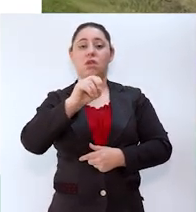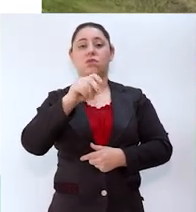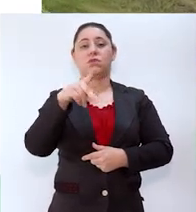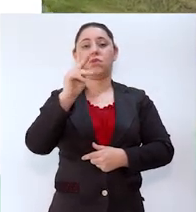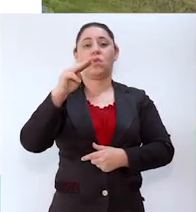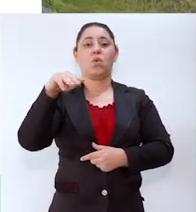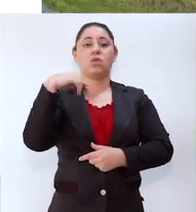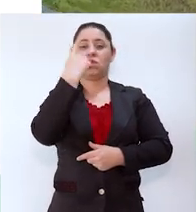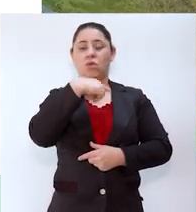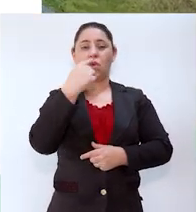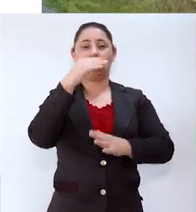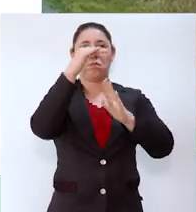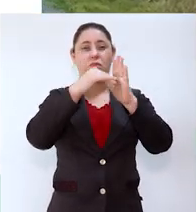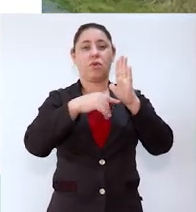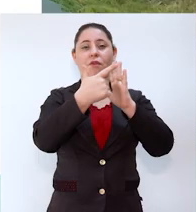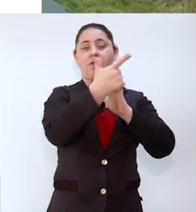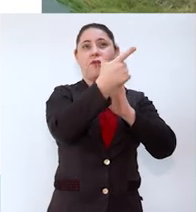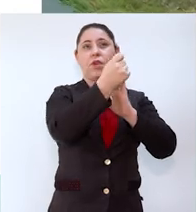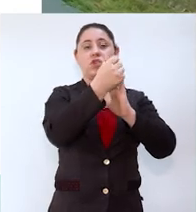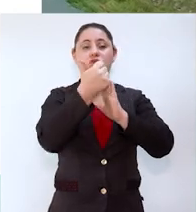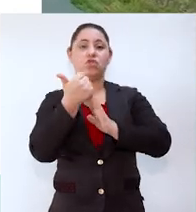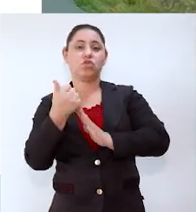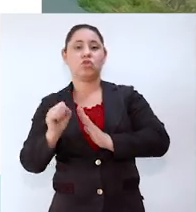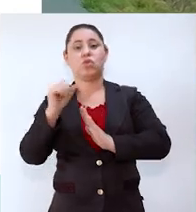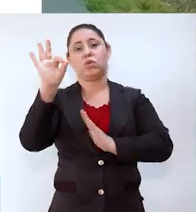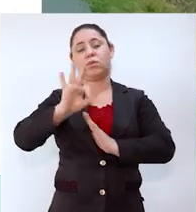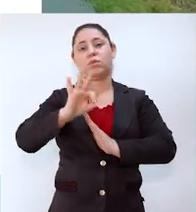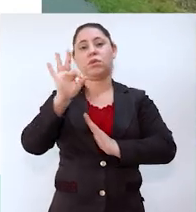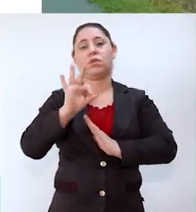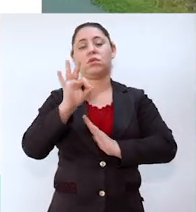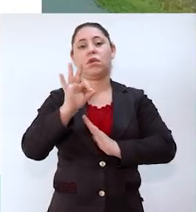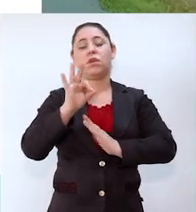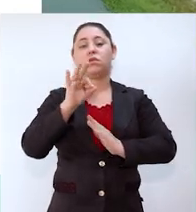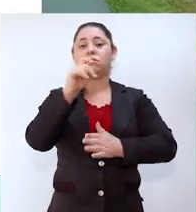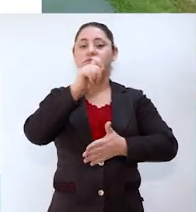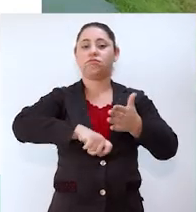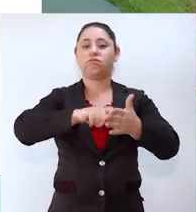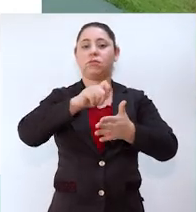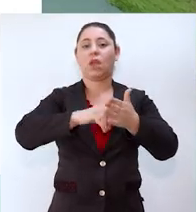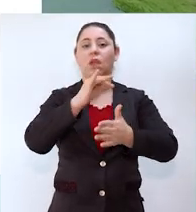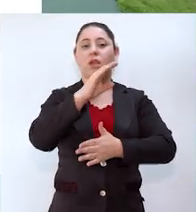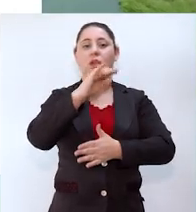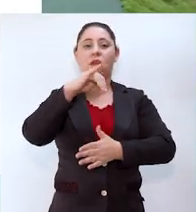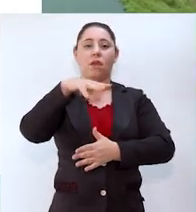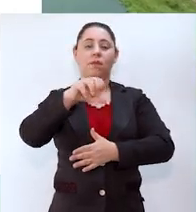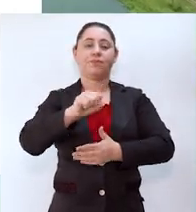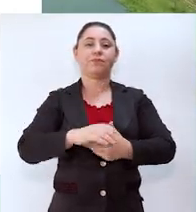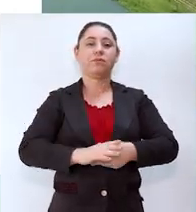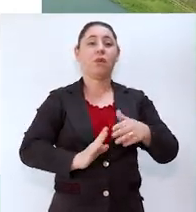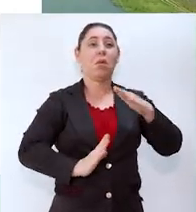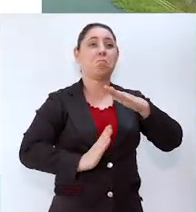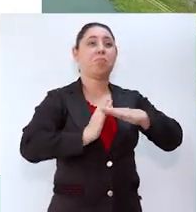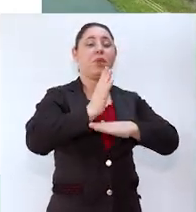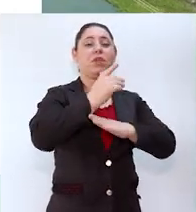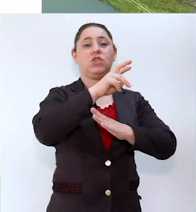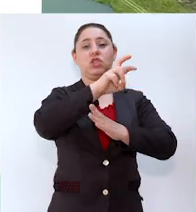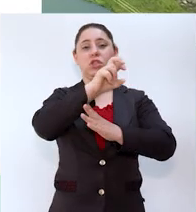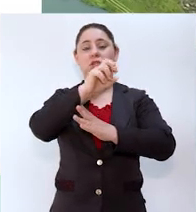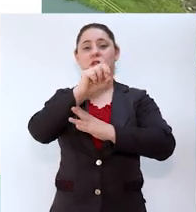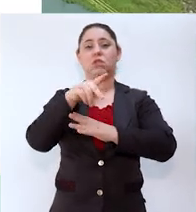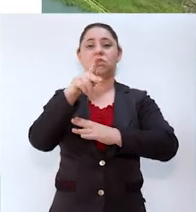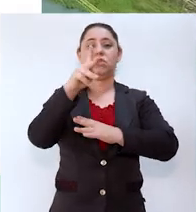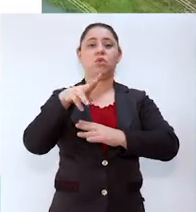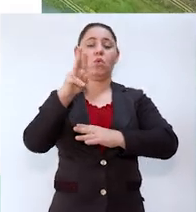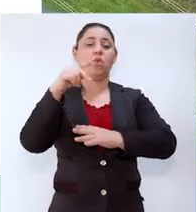500 kWh, se reduz de 20% para 18% a incidência do imposto. E acima de 500 kWh,